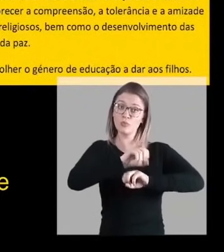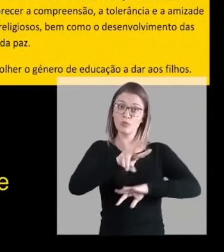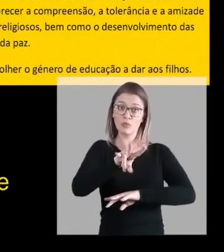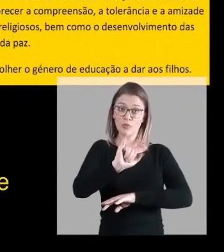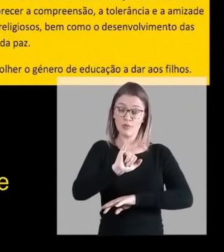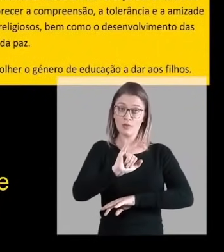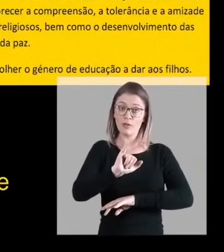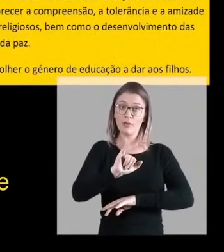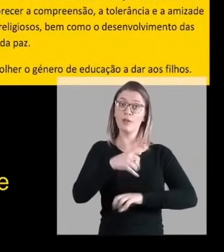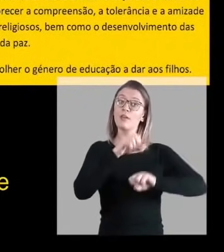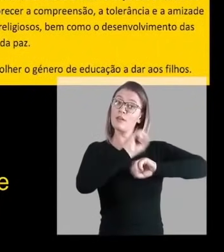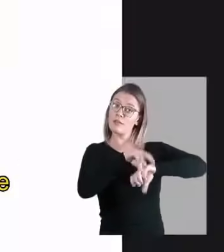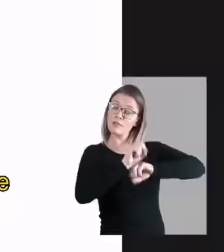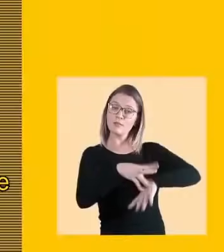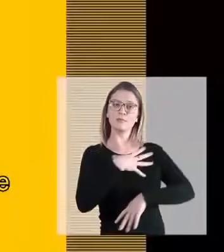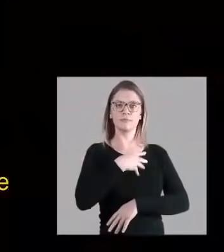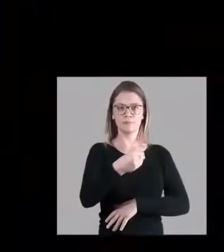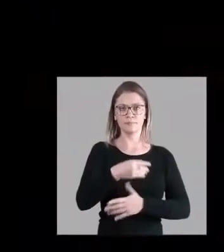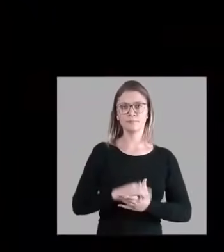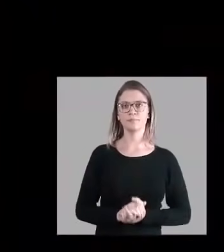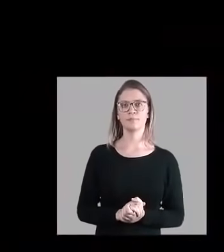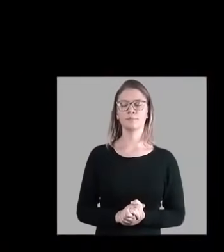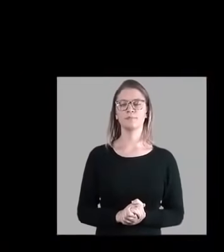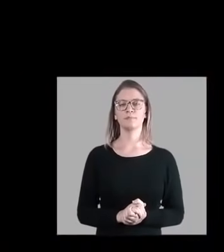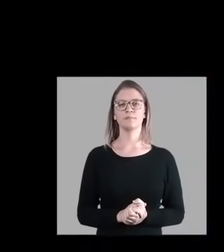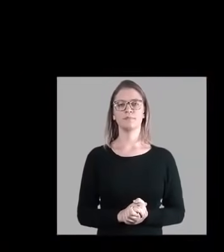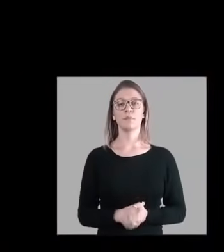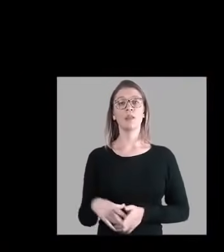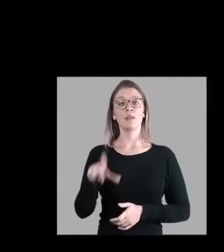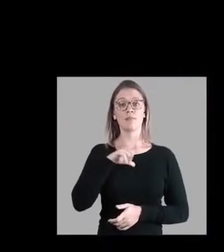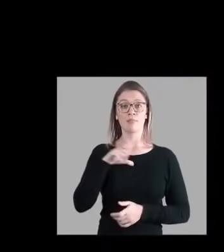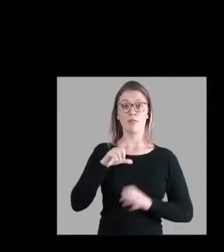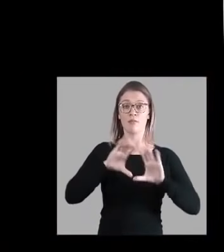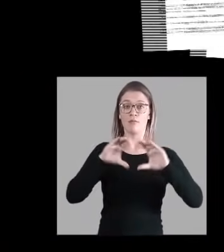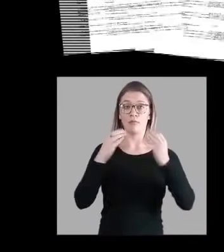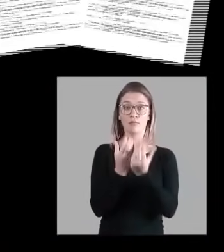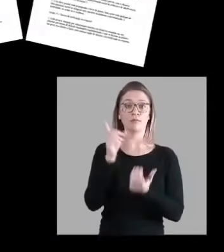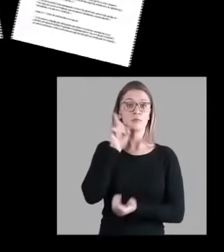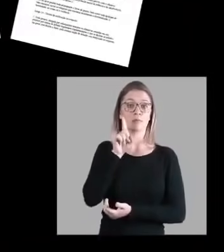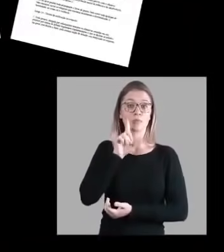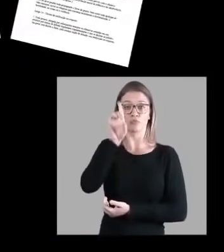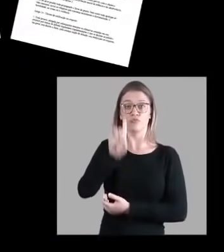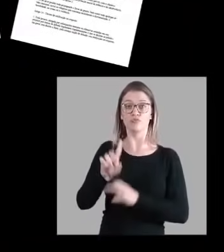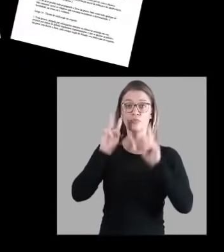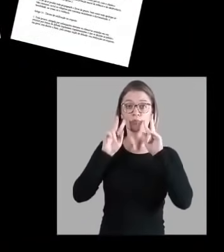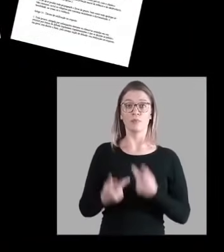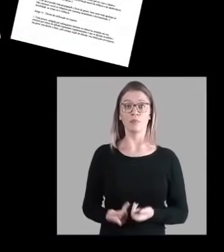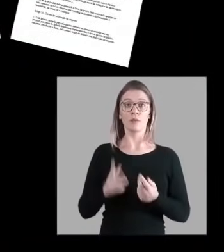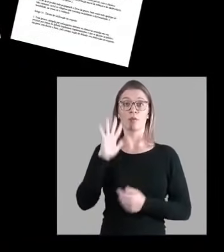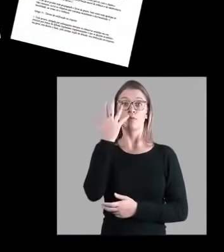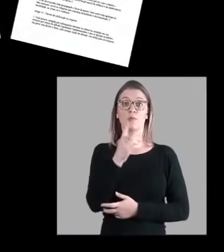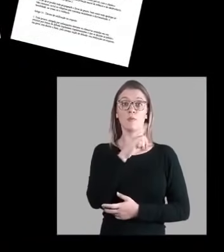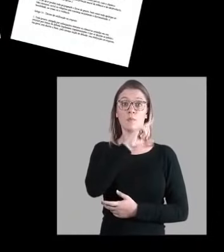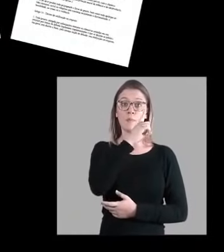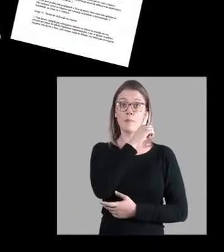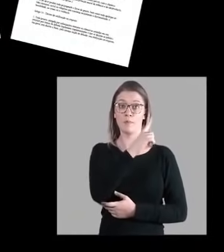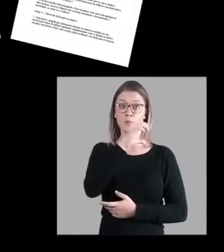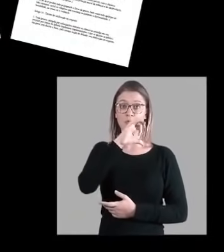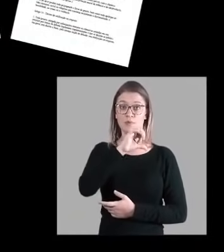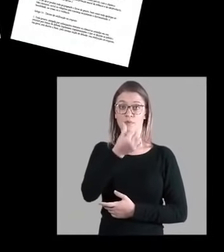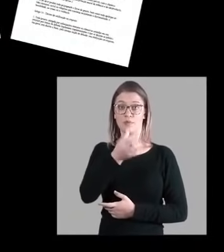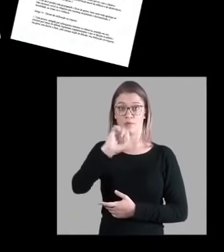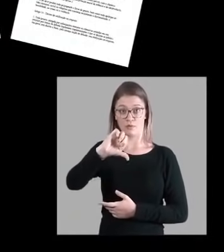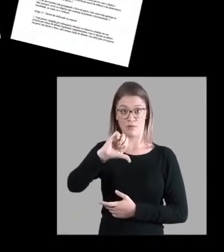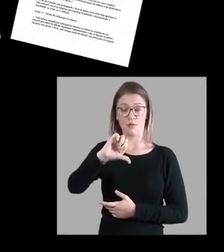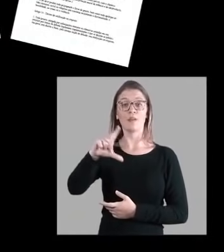será ministrada a seus filhos. A Convenção Americana de Direitos Humanos, que aconteceu em 1969, assinou também o